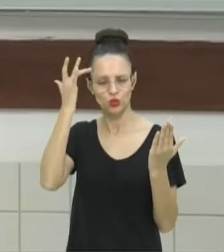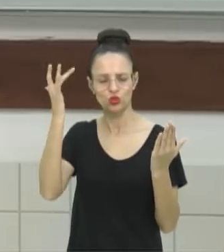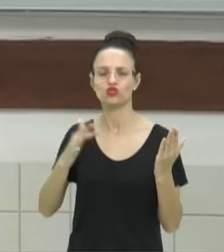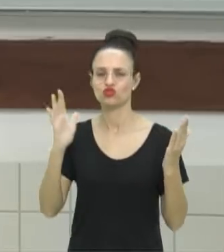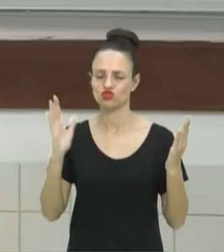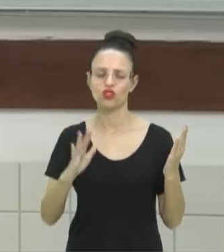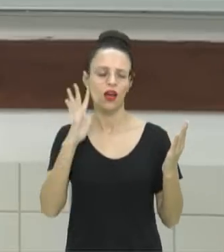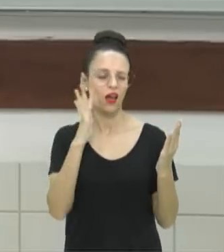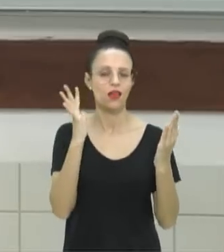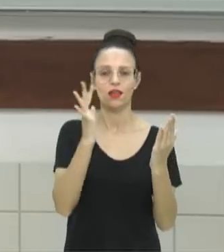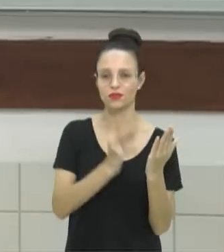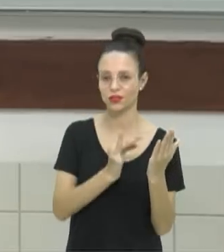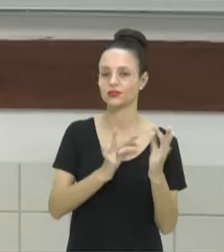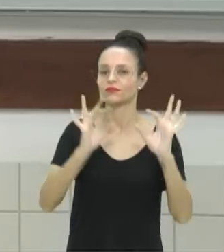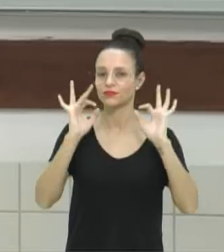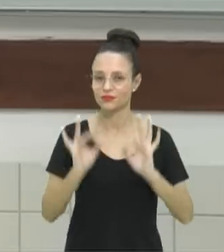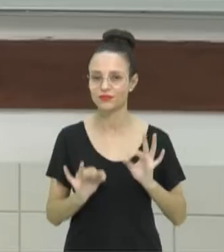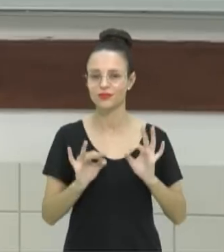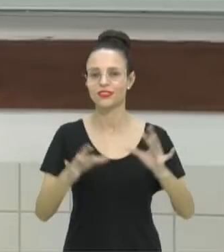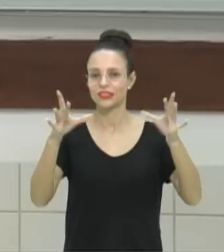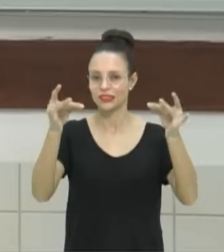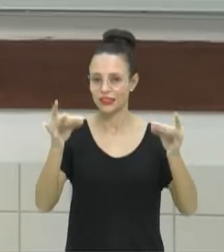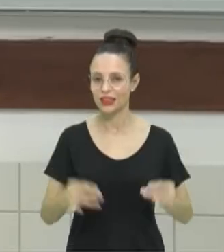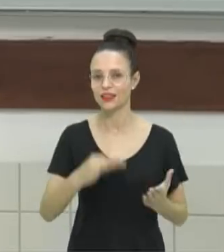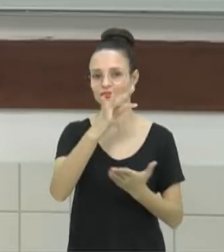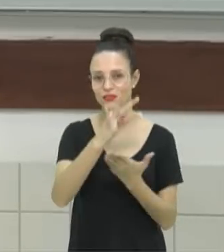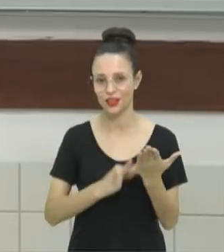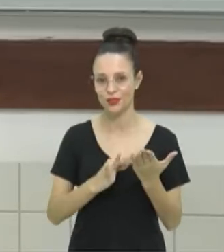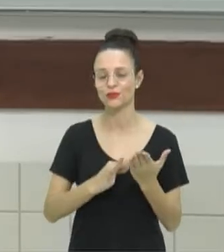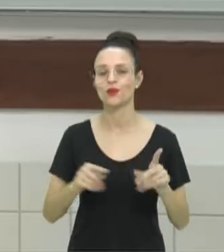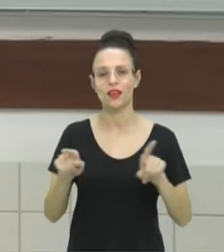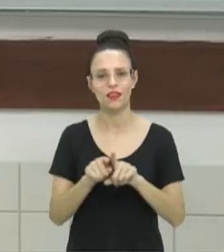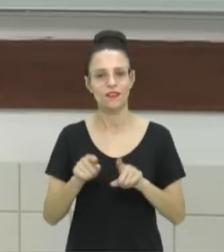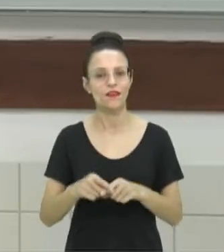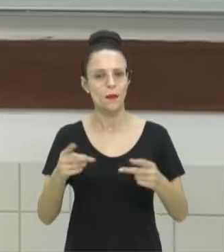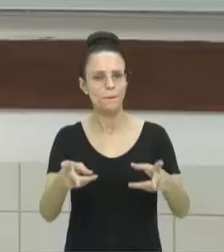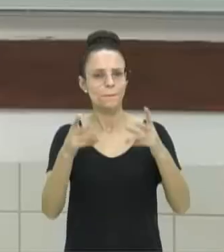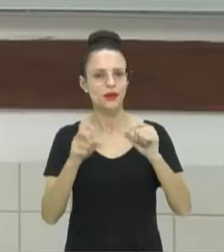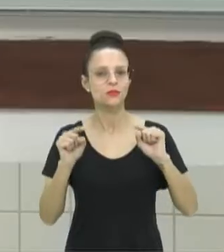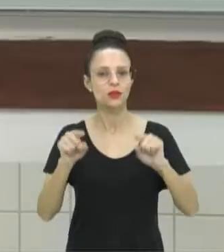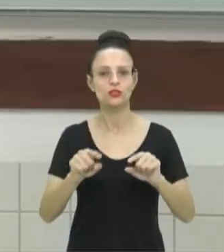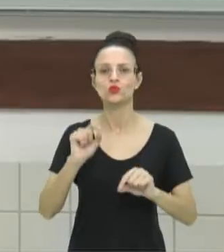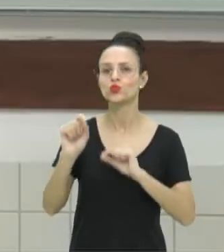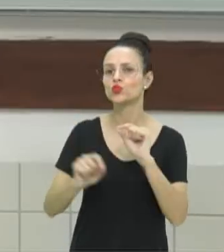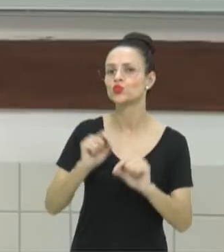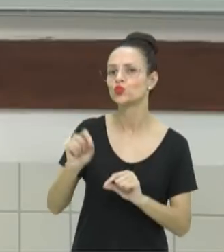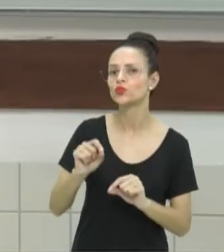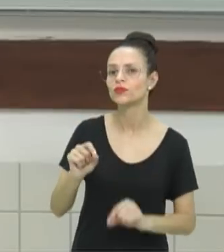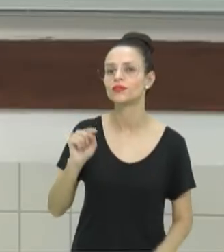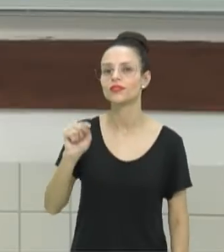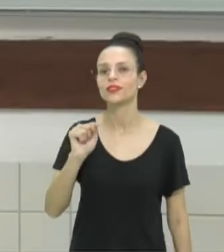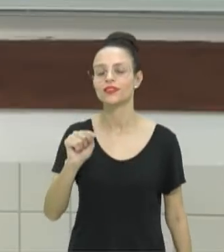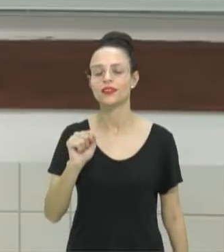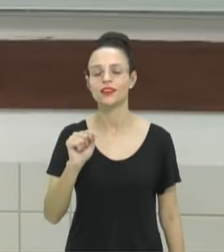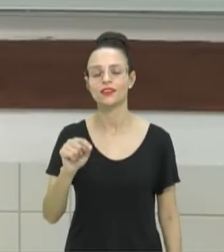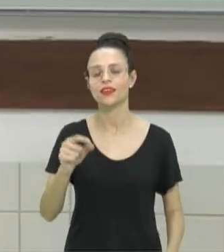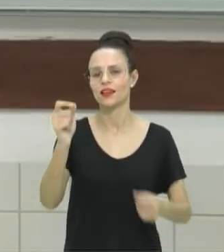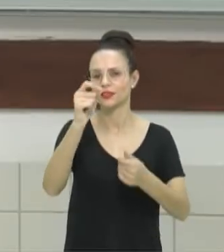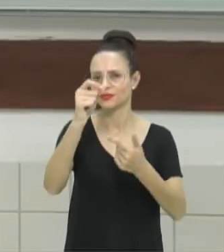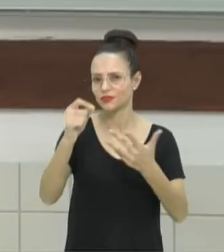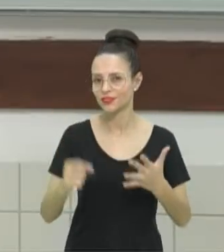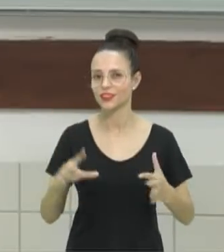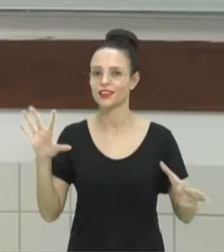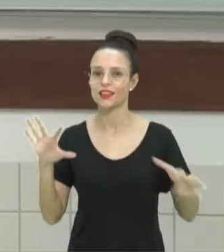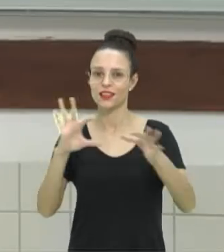leitor que presta bastante atenção aos detalhes do texto, ele vai verificar isso, ao que aqueles elementos